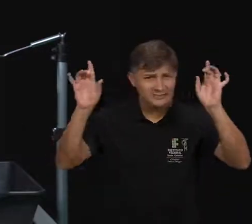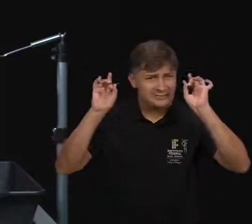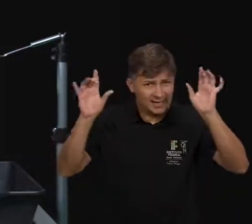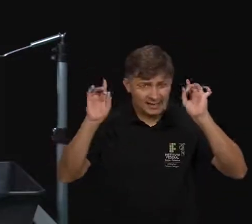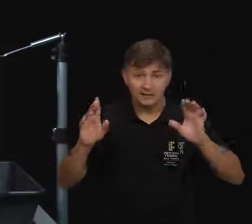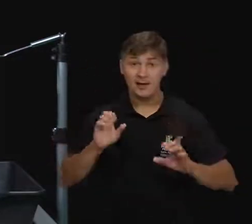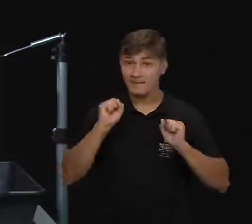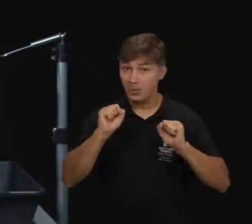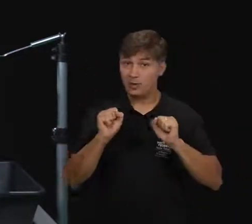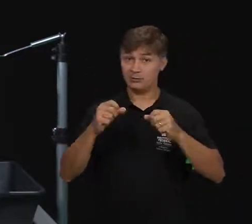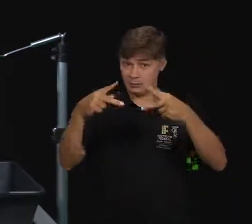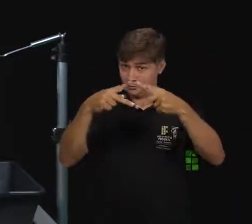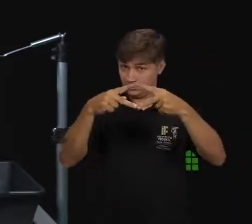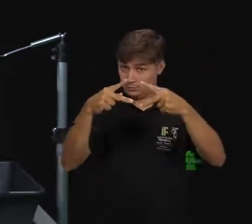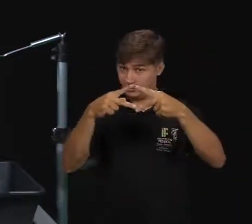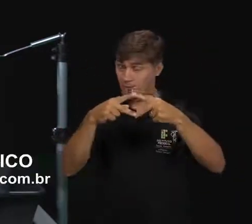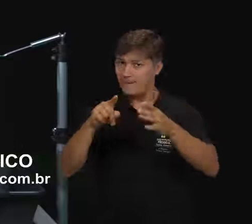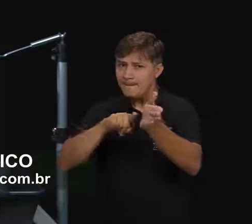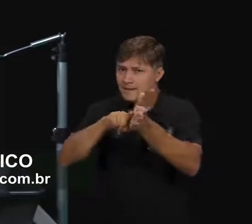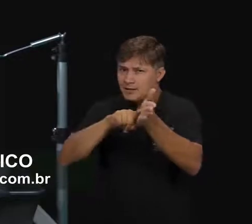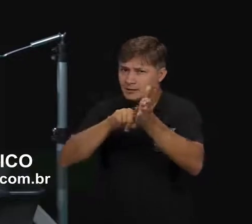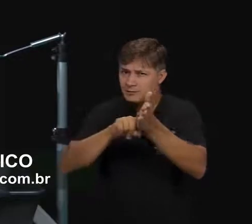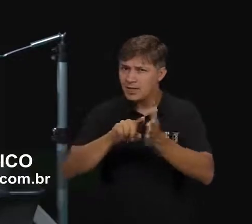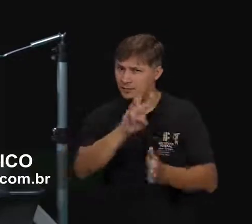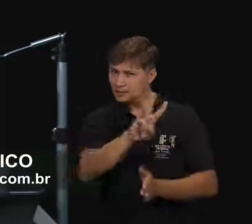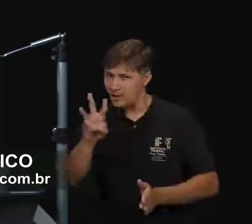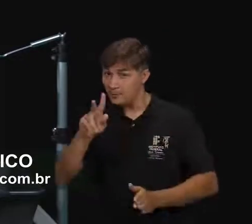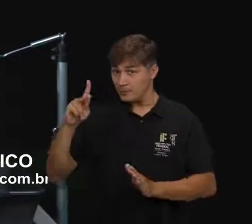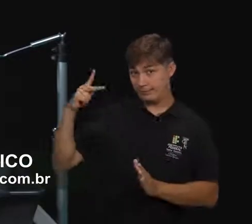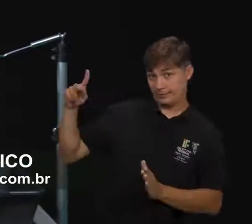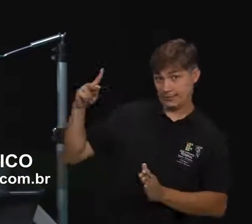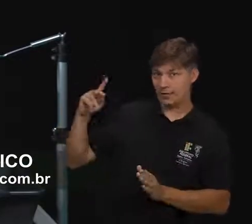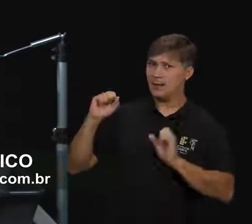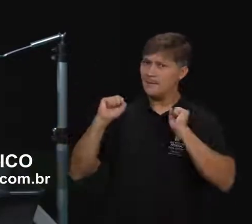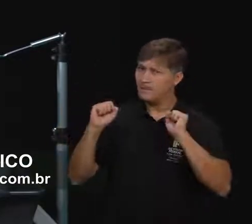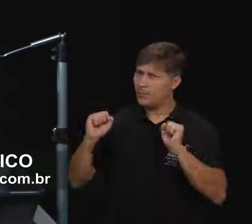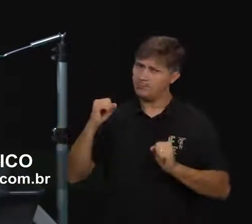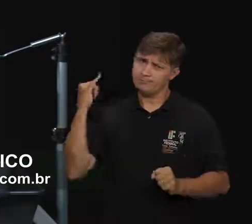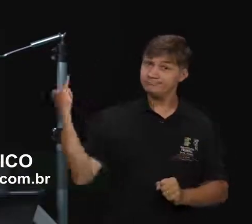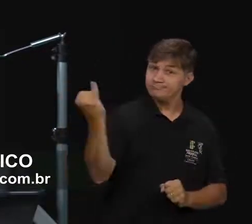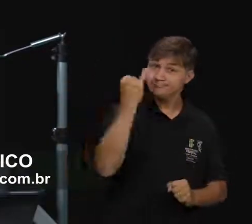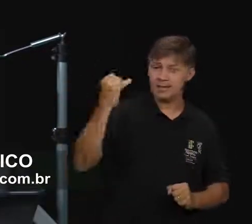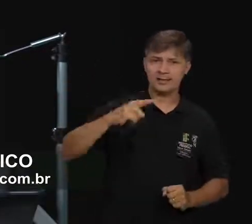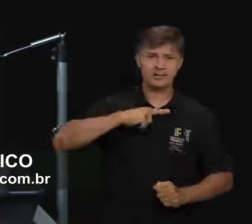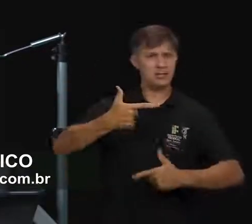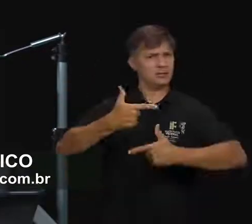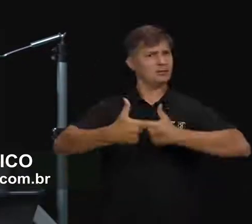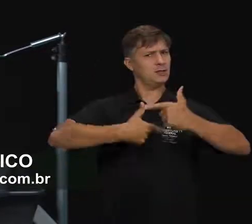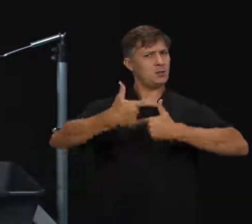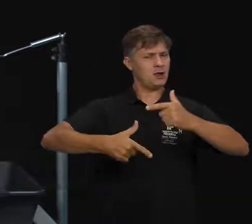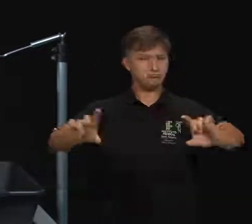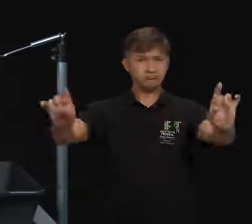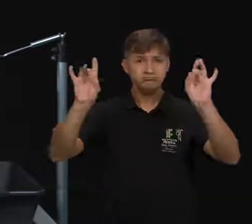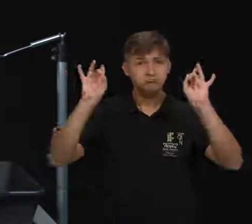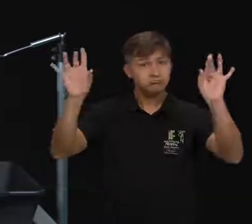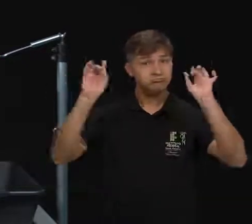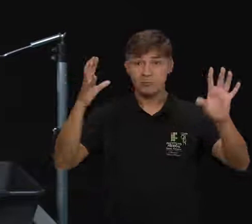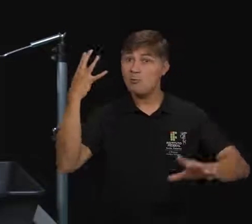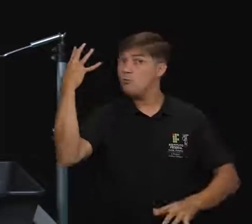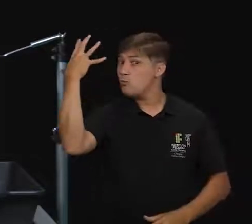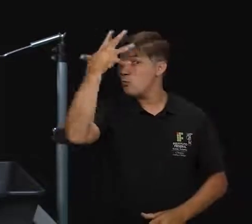fotógrafo especializado, depois vocês podem acessar o link aí, vou colocar o link com o endereço dele, vale muito a pena porque ele tem